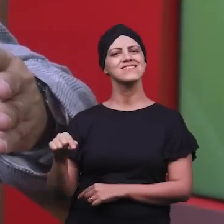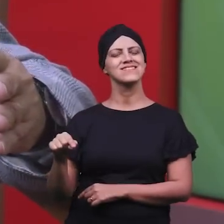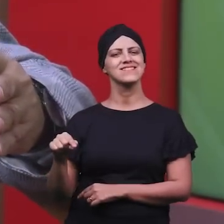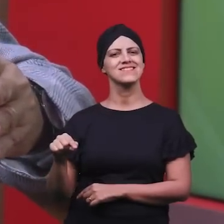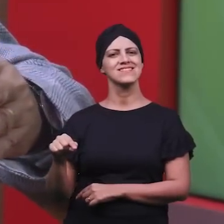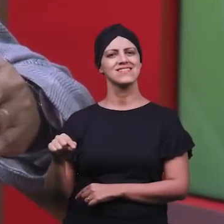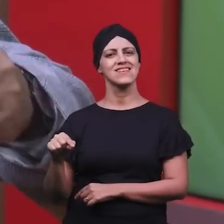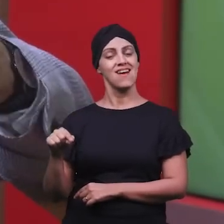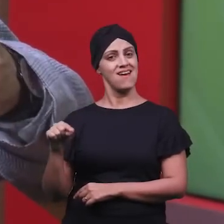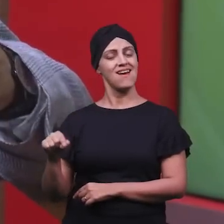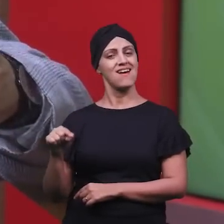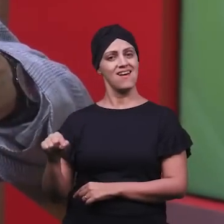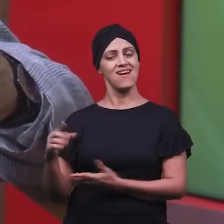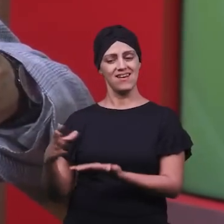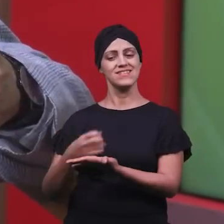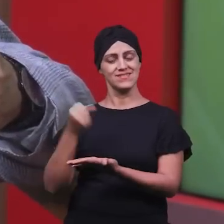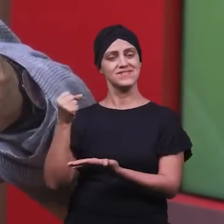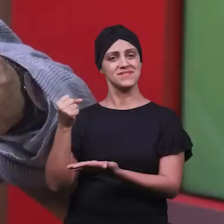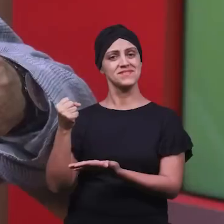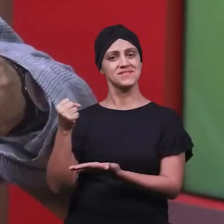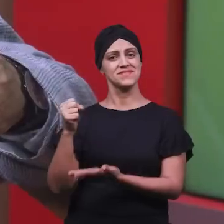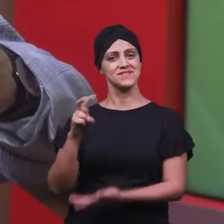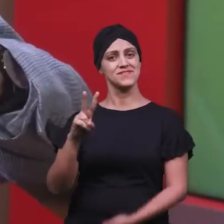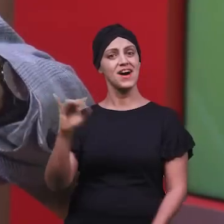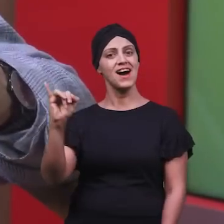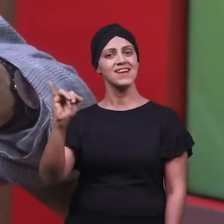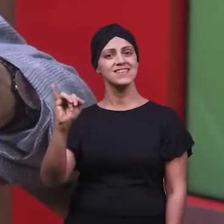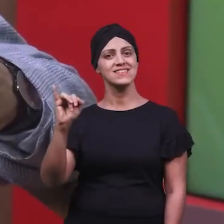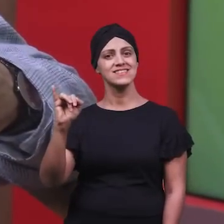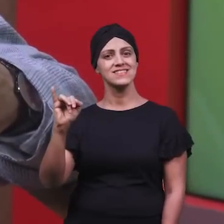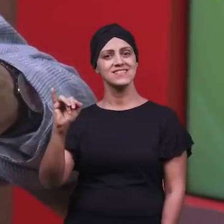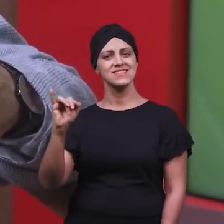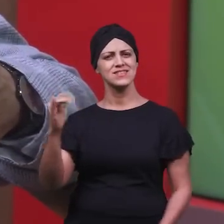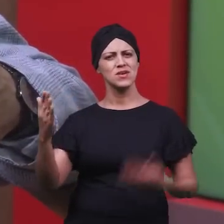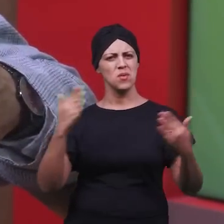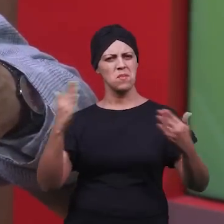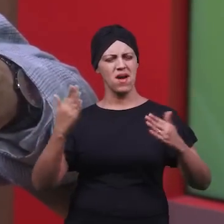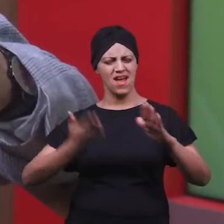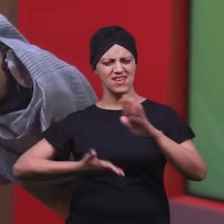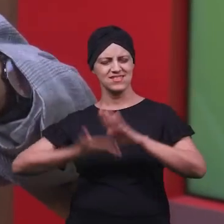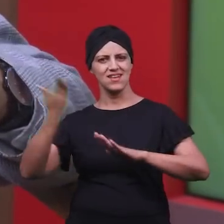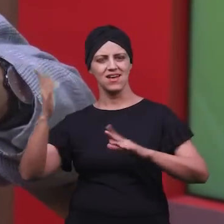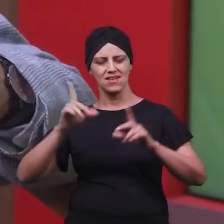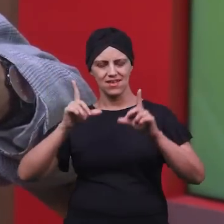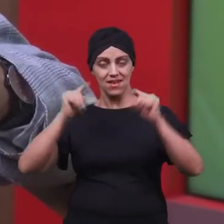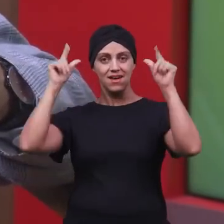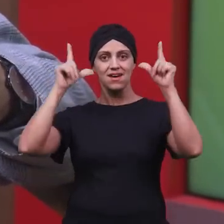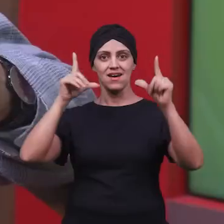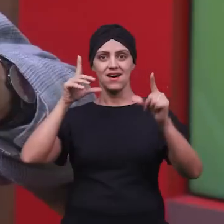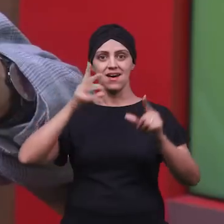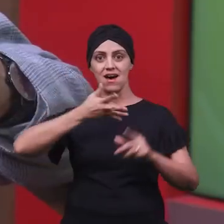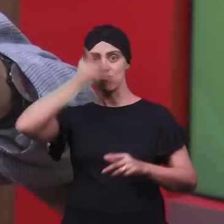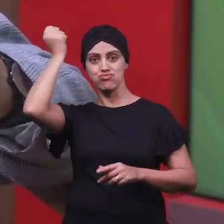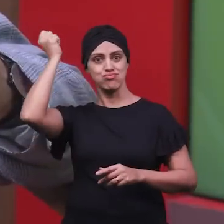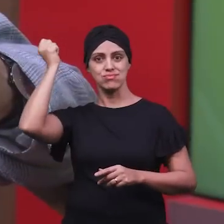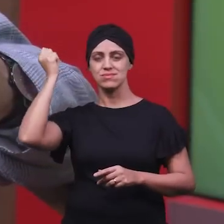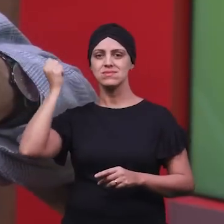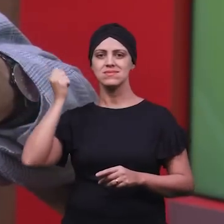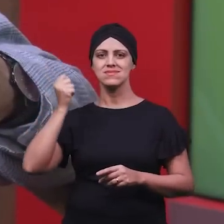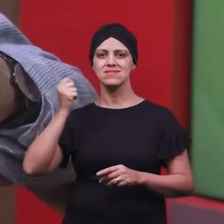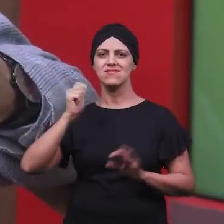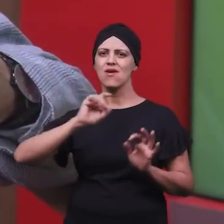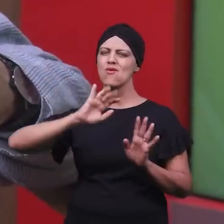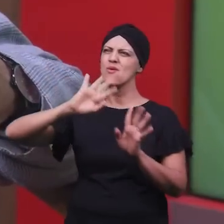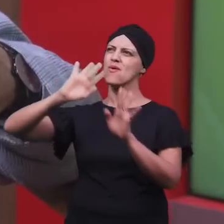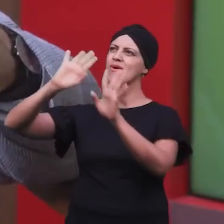vivo. Esta igreja vai ser arrebatada, vai sair no abrir e fechar